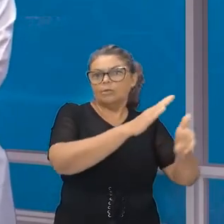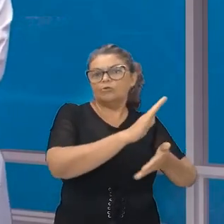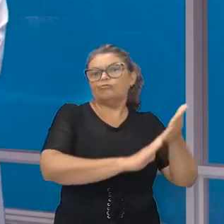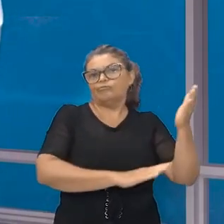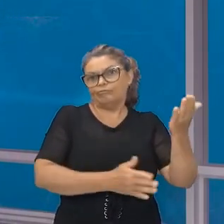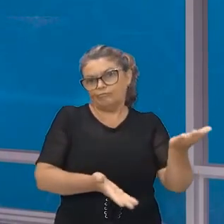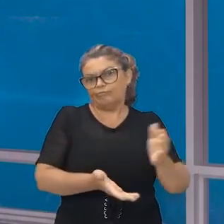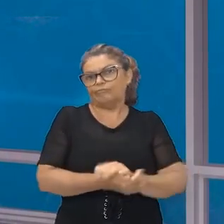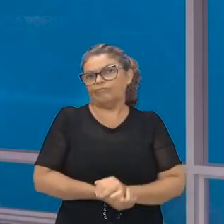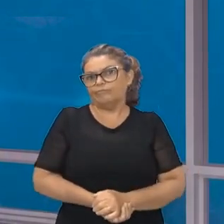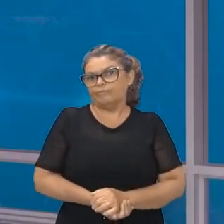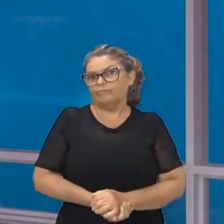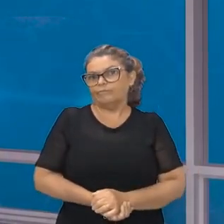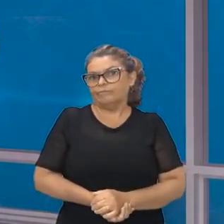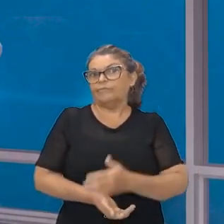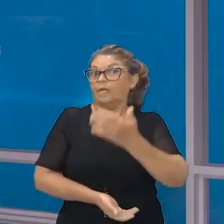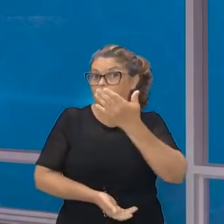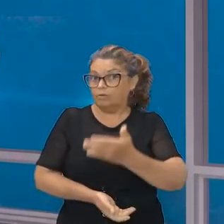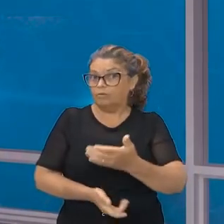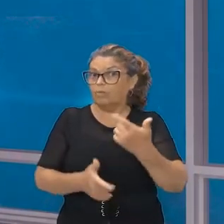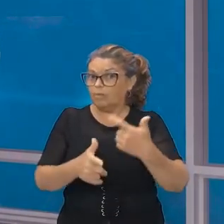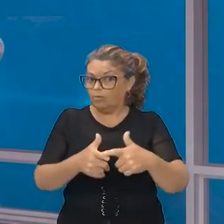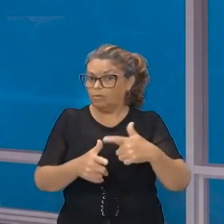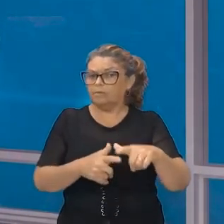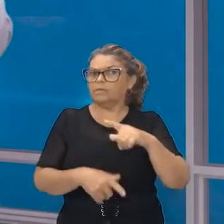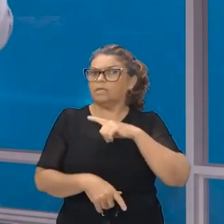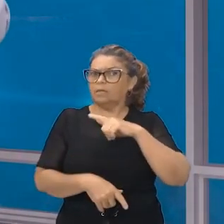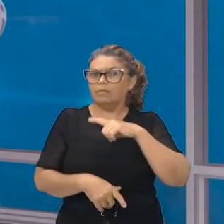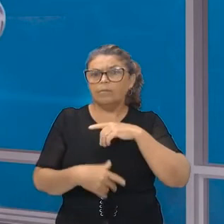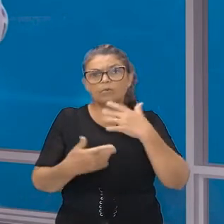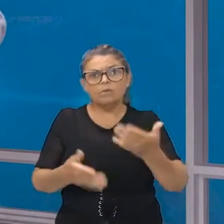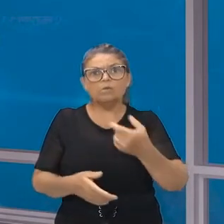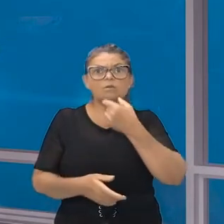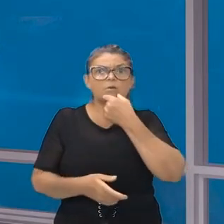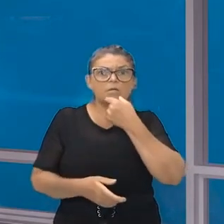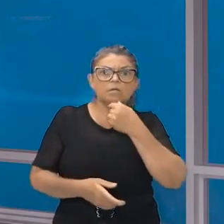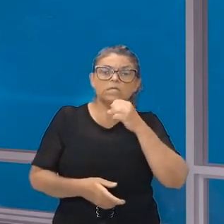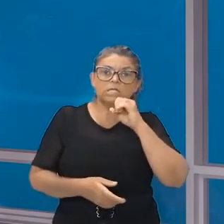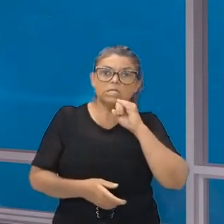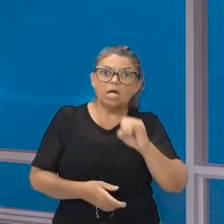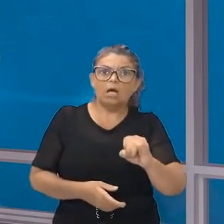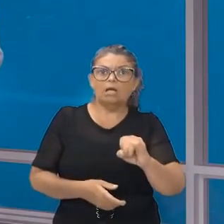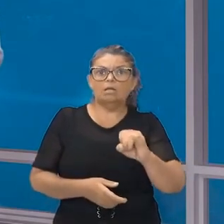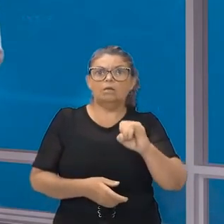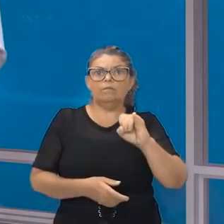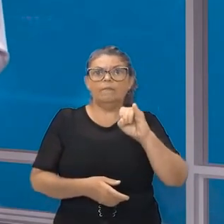nesse vídeo, temos um problema, né? Por isso que os italianos, eles tinham